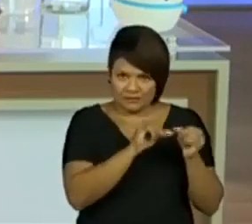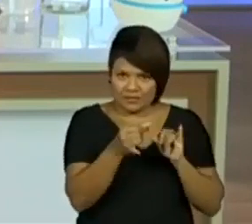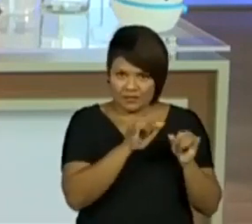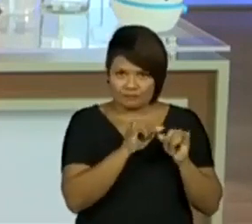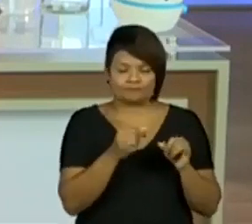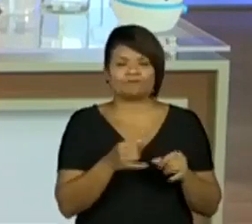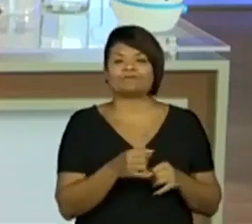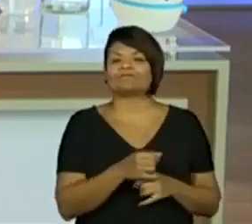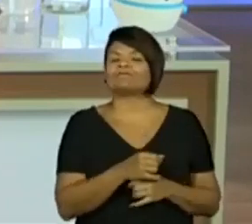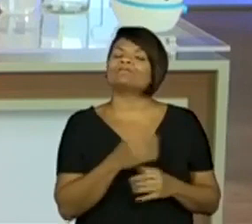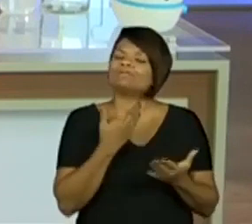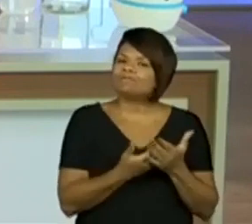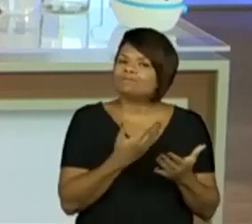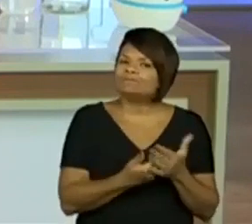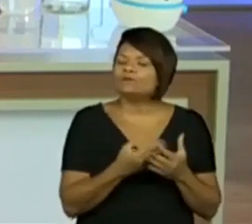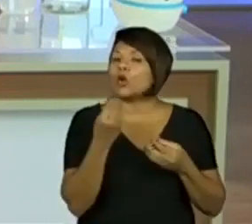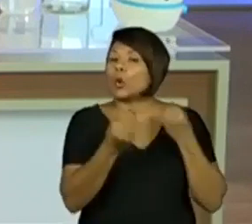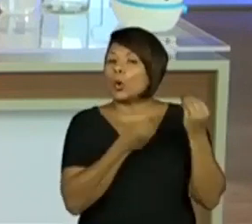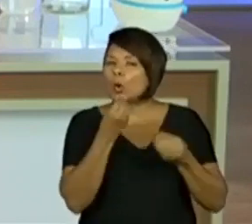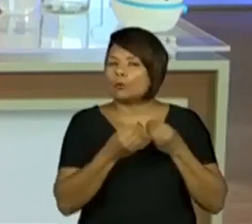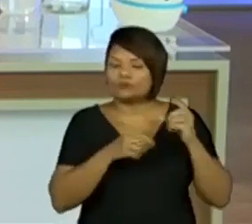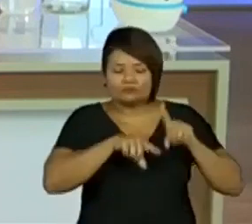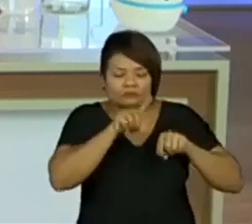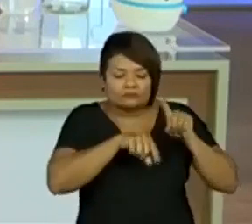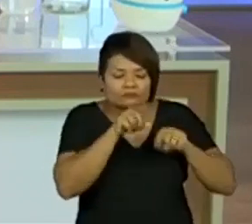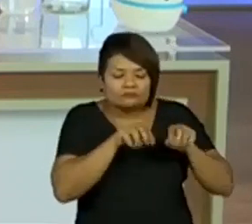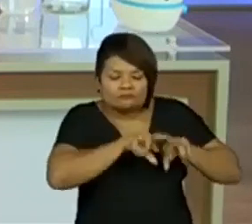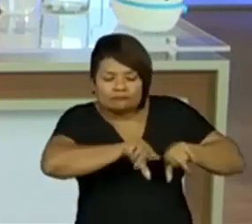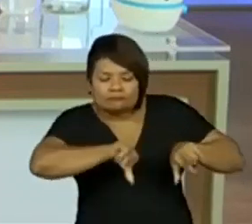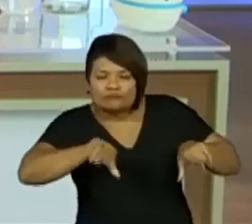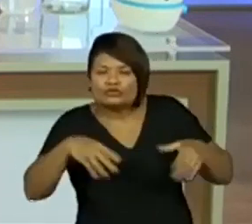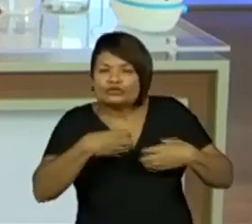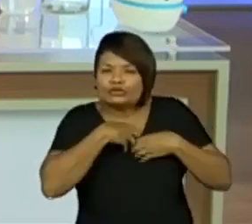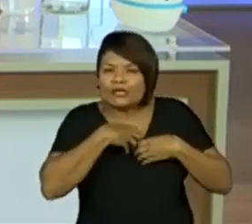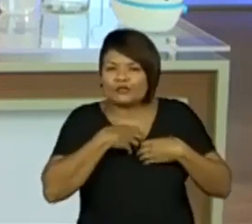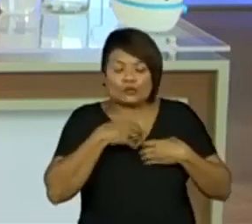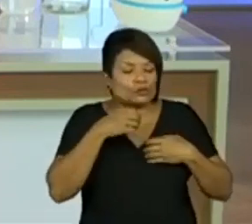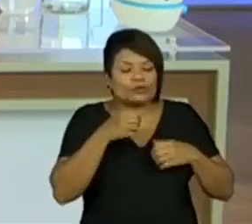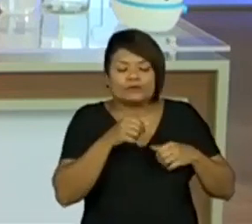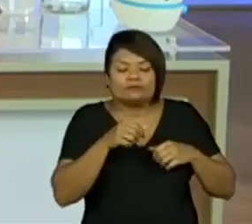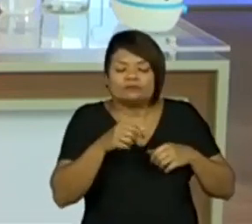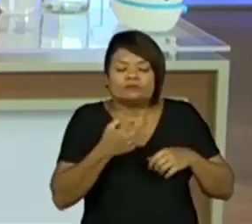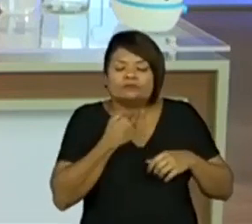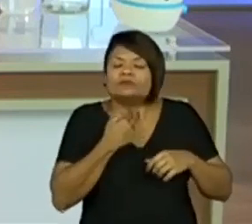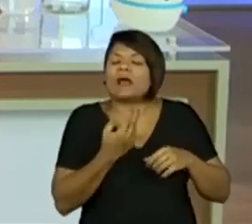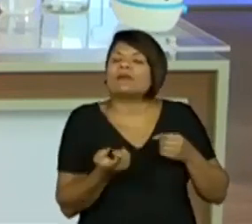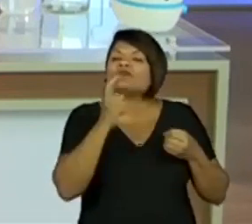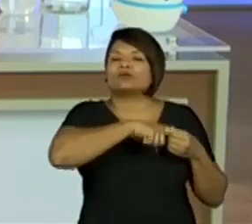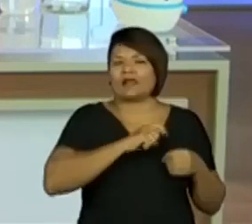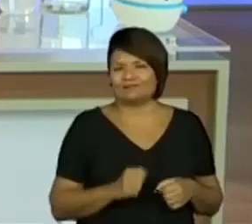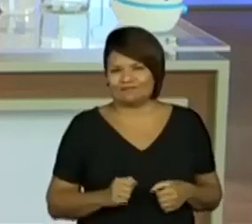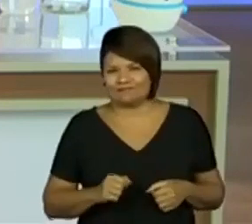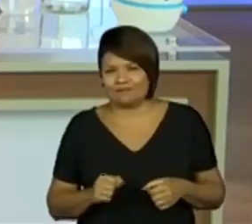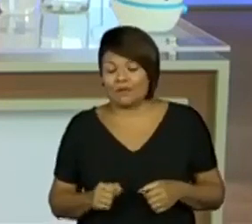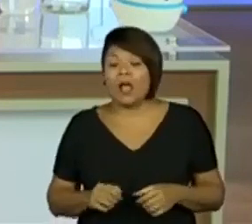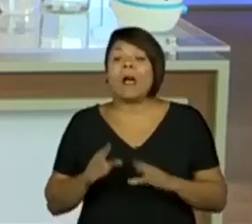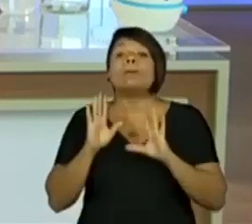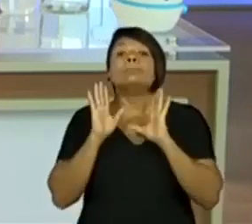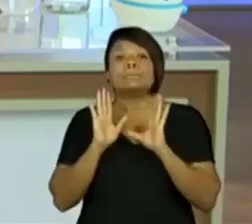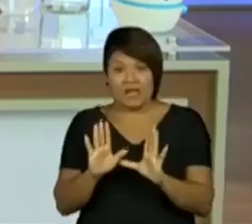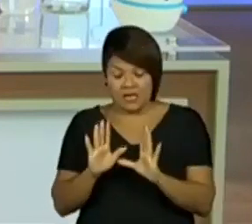irreversíveis da matéria e das substâncias, enquanto que a física estuda também